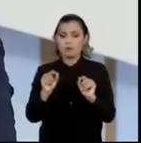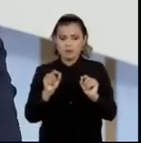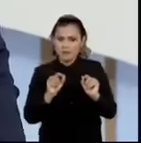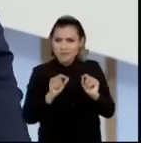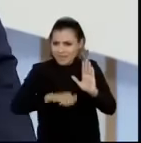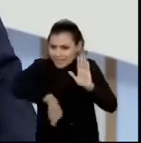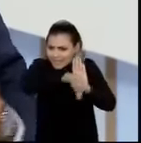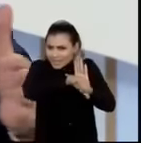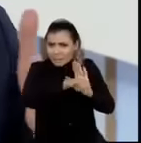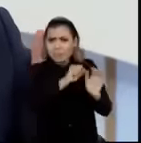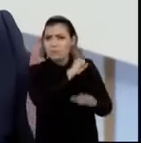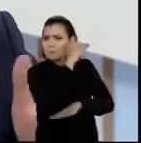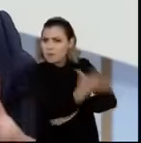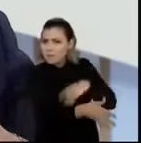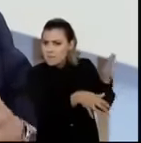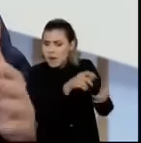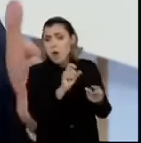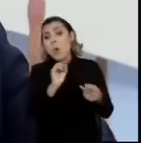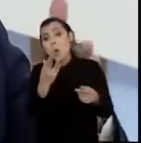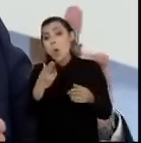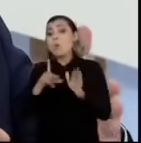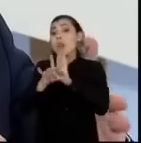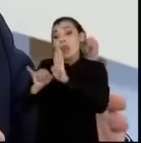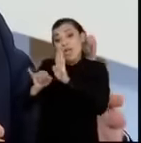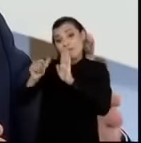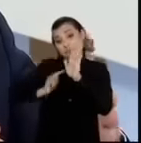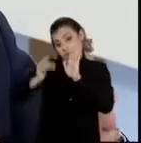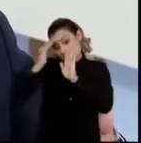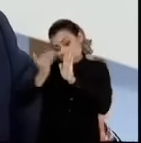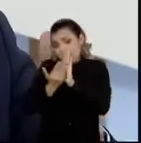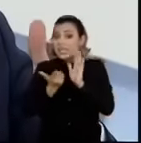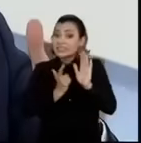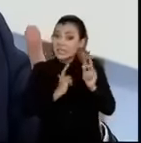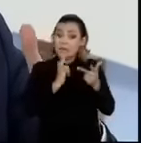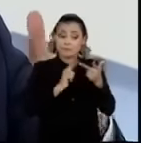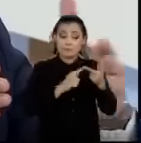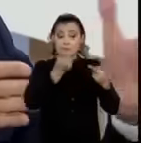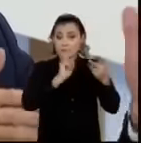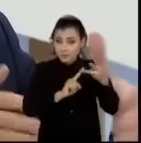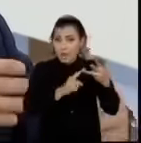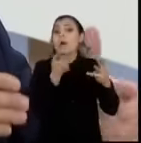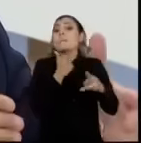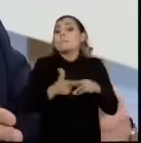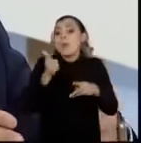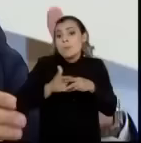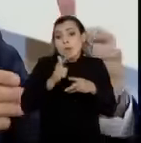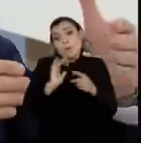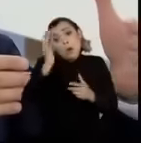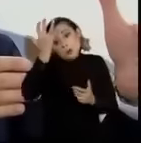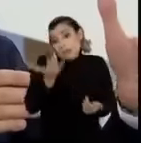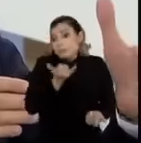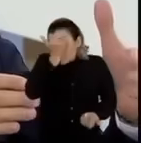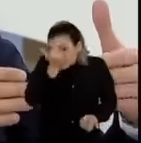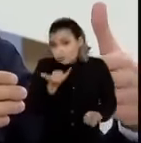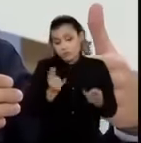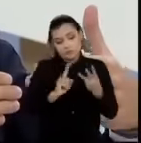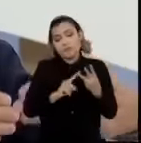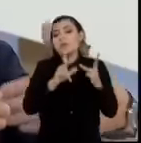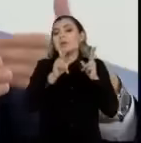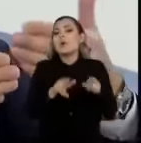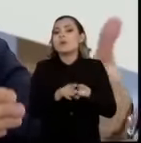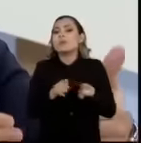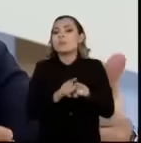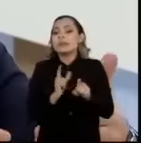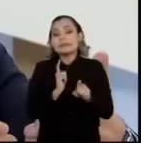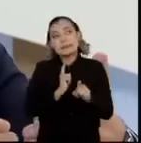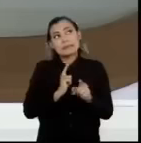atividade ilegal, o que é a atividade de acordo com a lei, quais são os problemas que decorrem, eventualmente, em certos casos, com atividades que